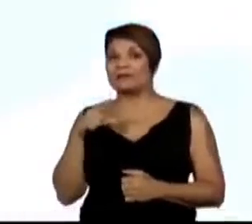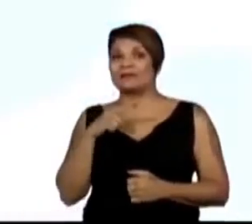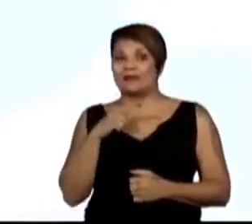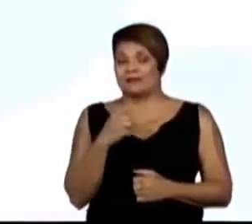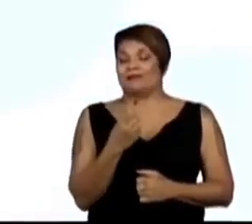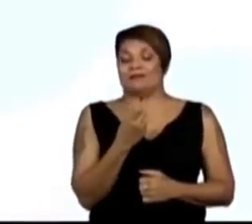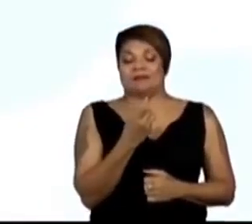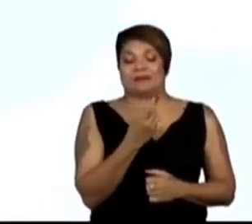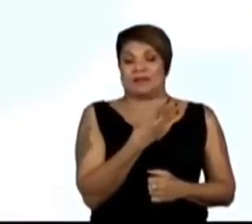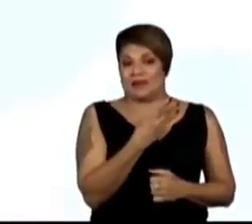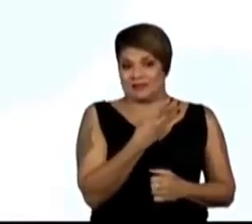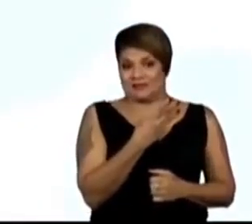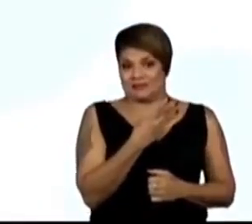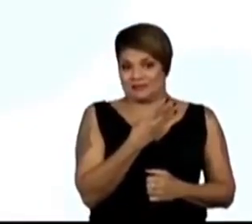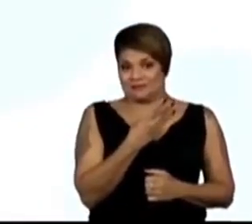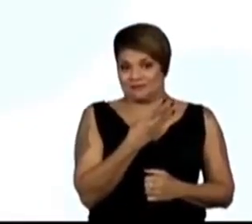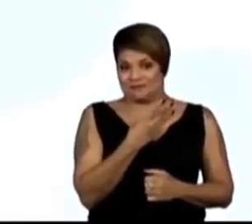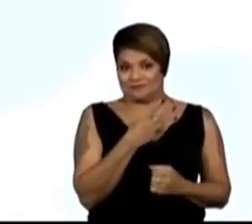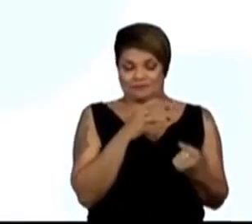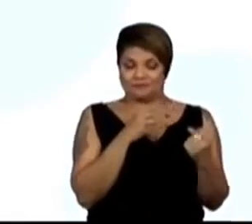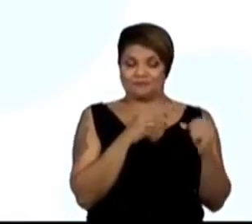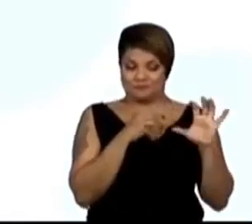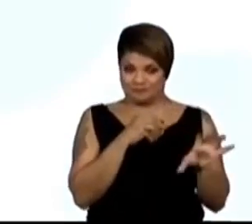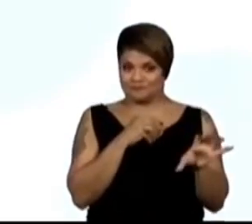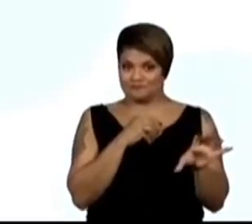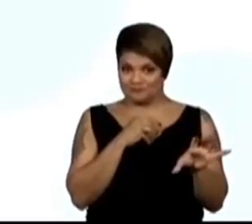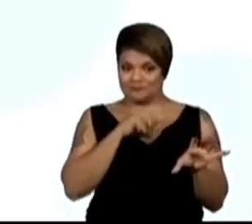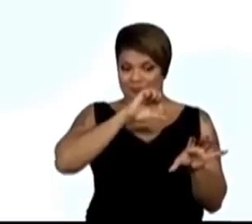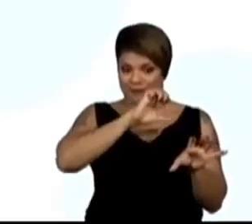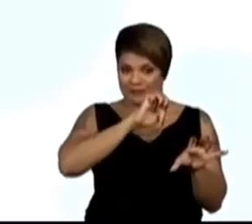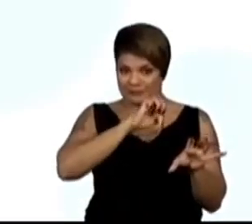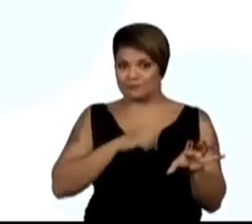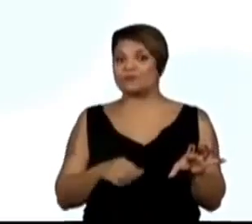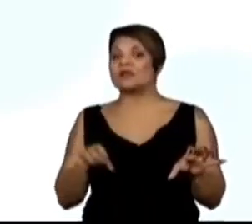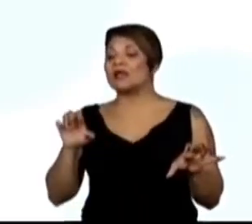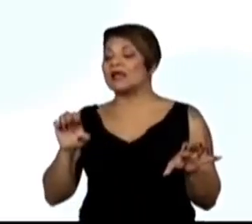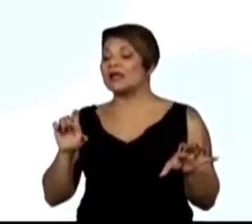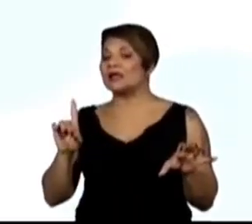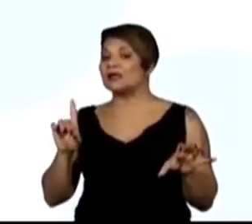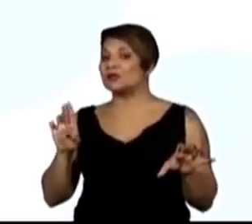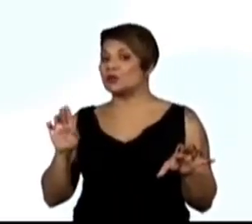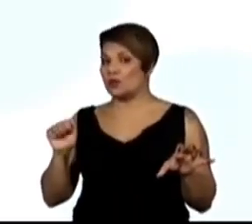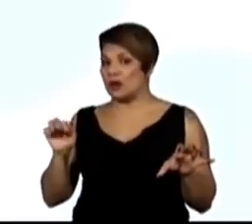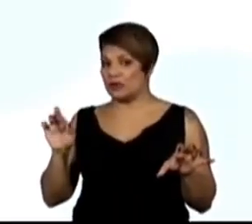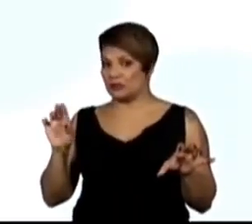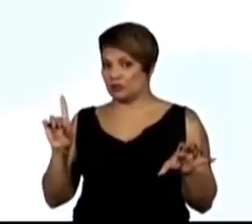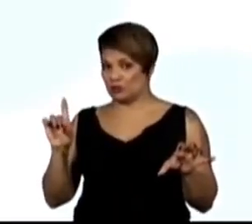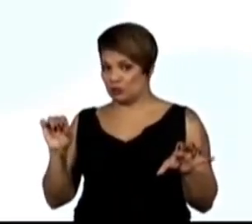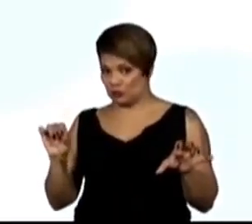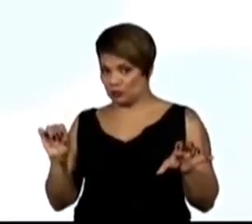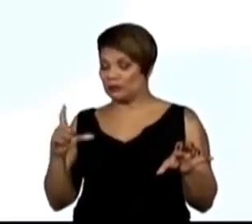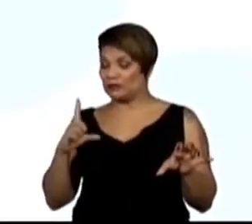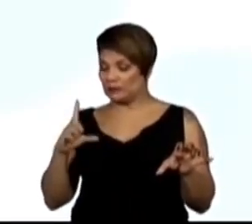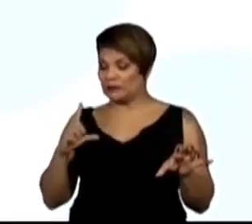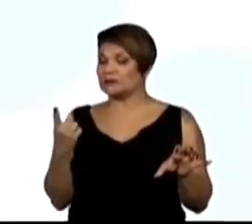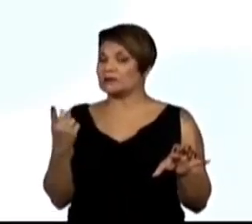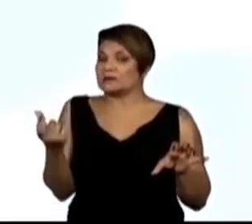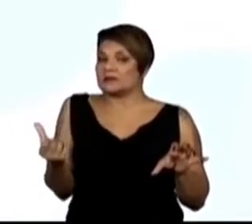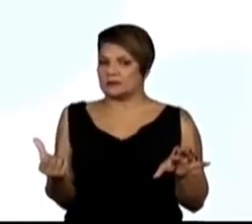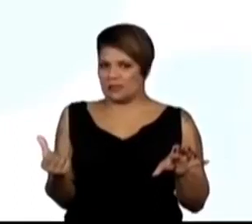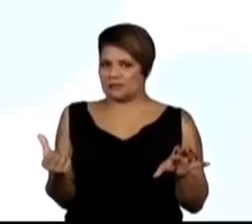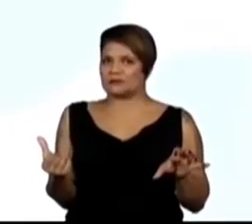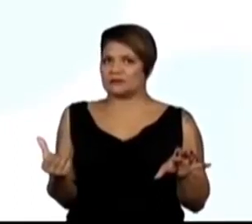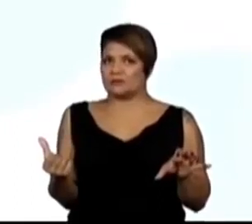tampinhas e o Eduardo tem 16 tampinhas. Quantas tampinhas os dois